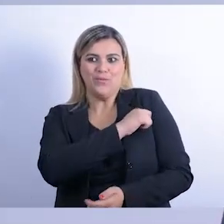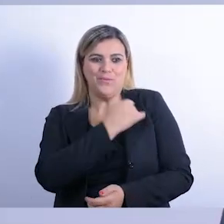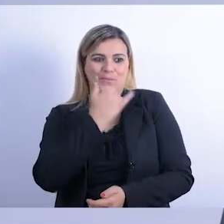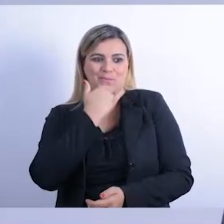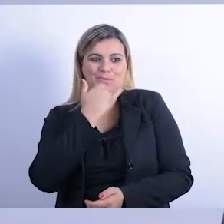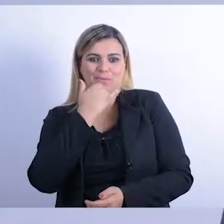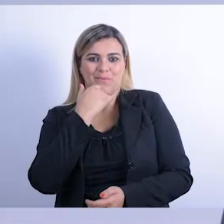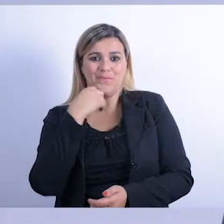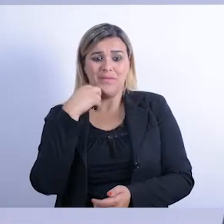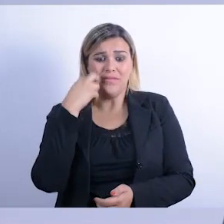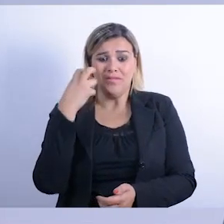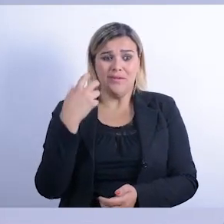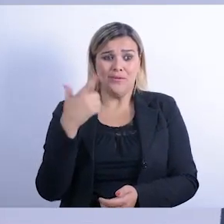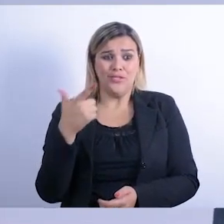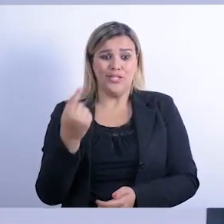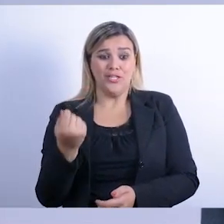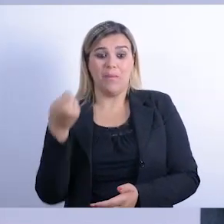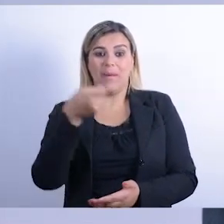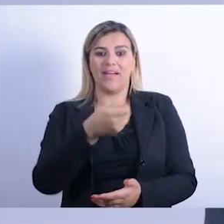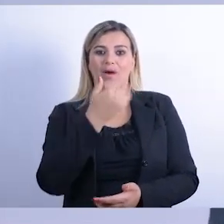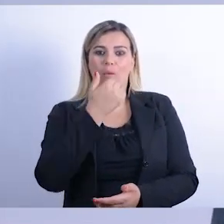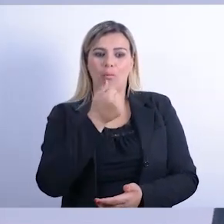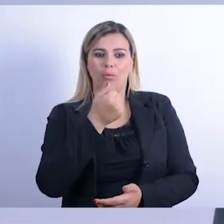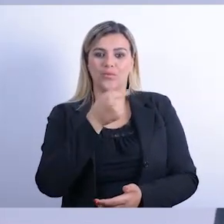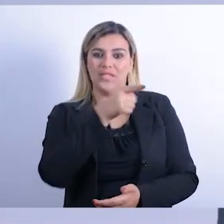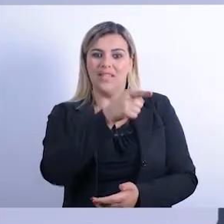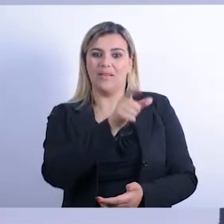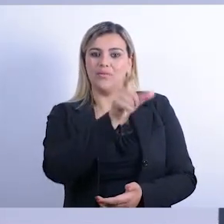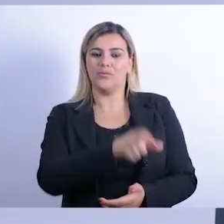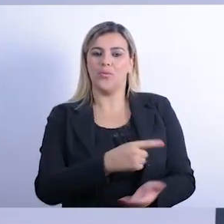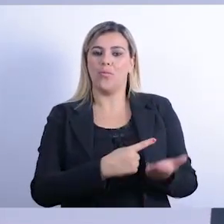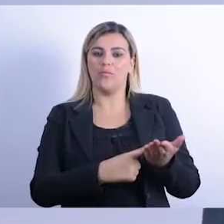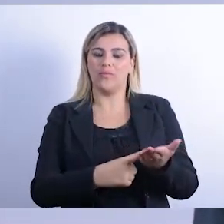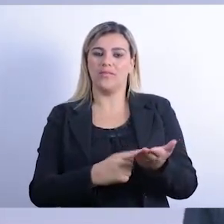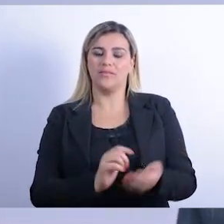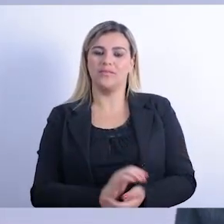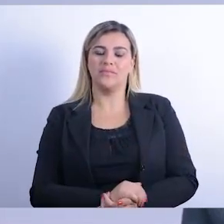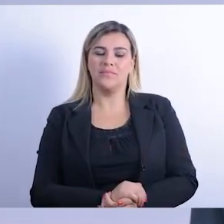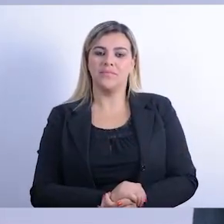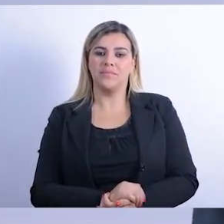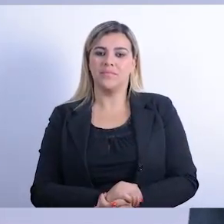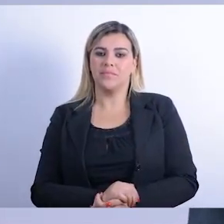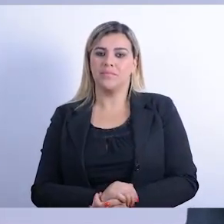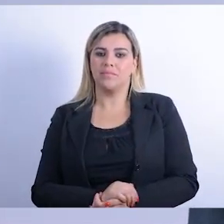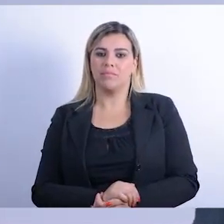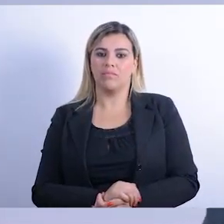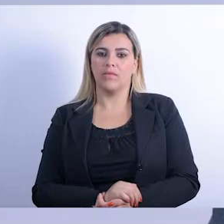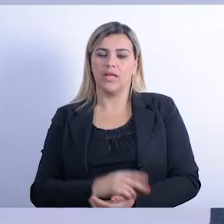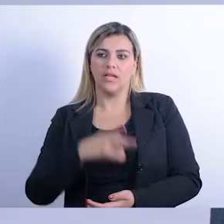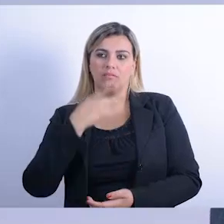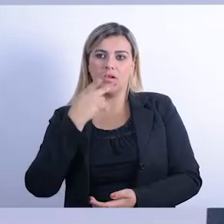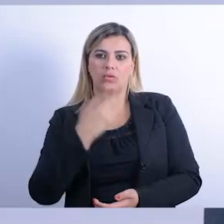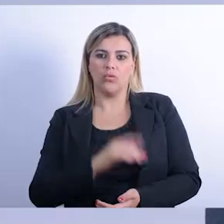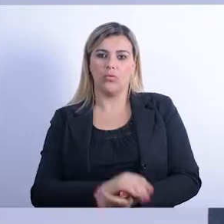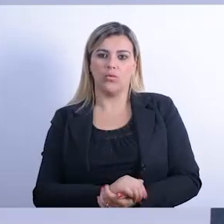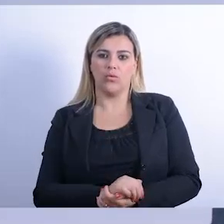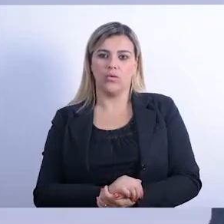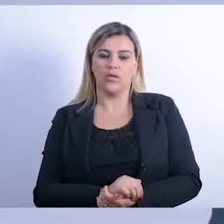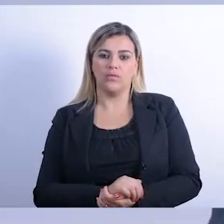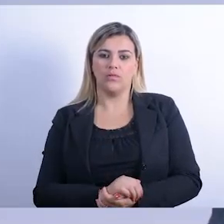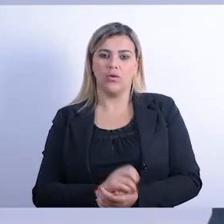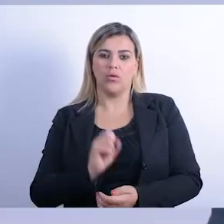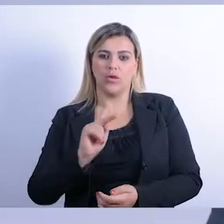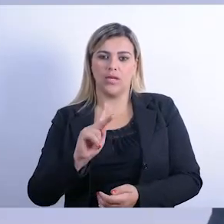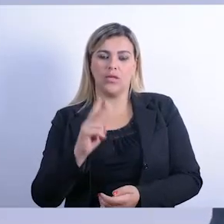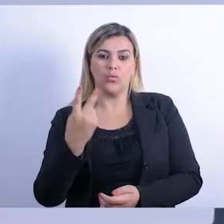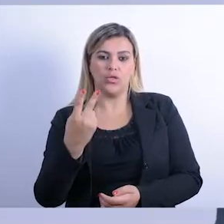todo mundo inventou uma desculpa, porque eu não almoçava, porque não tinha dinheiro para pagar o almoço. A verdade era essa. Não, estou ocupado e tal. Aí ele falou assim, não, eu